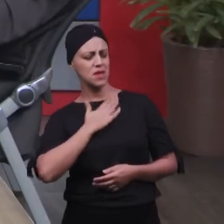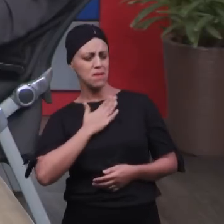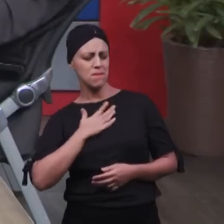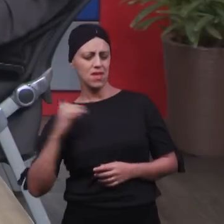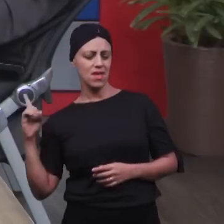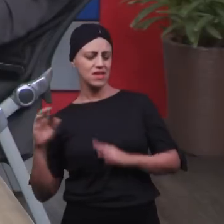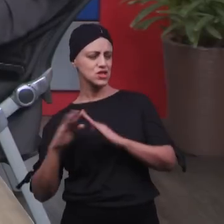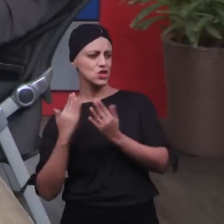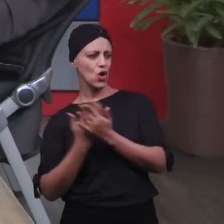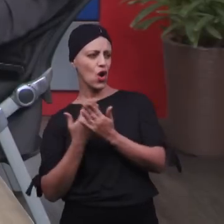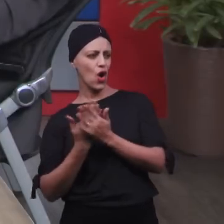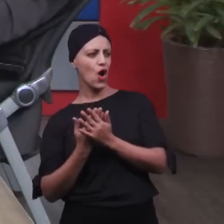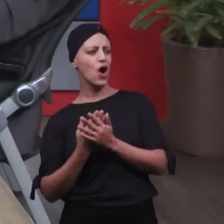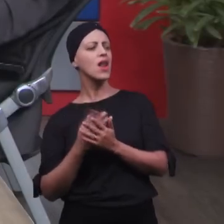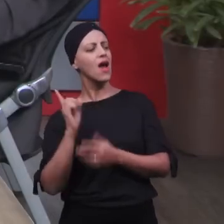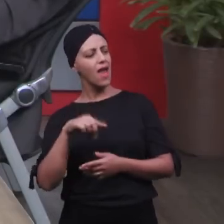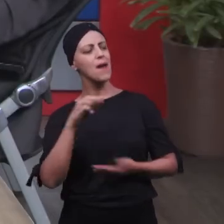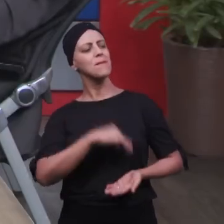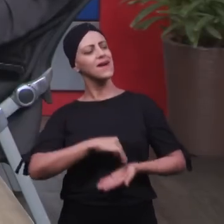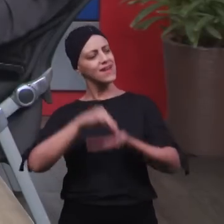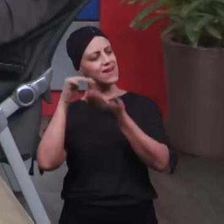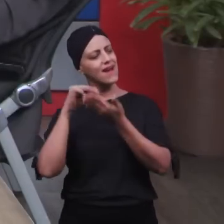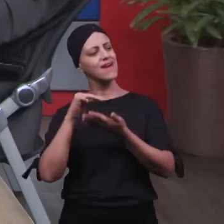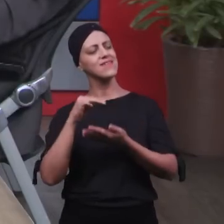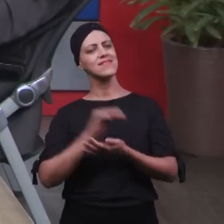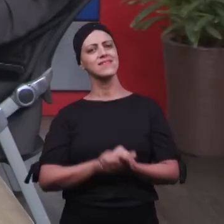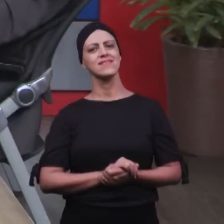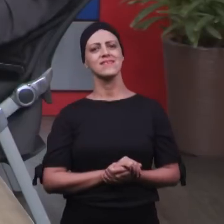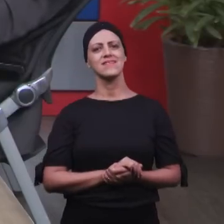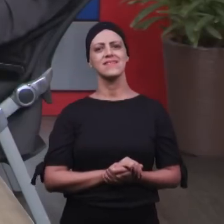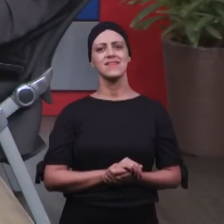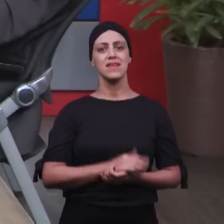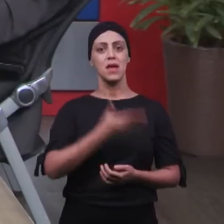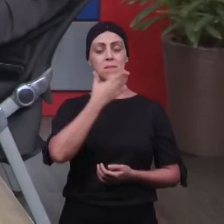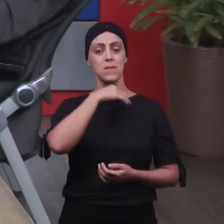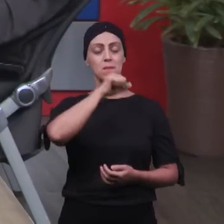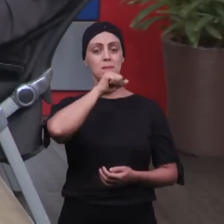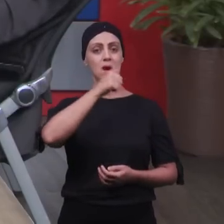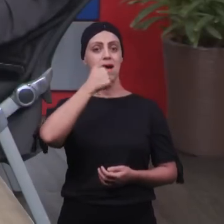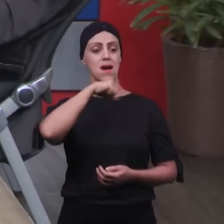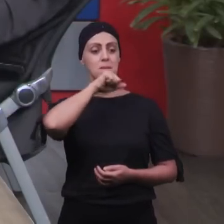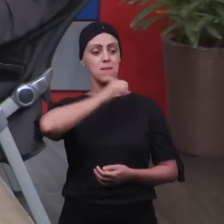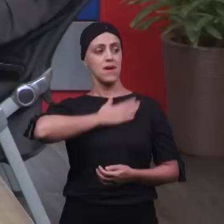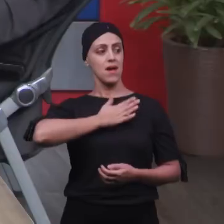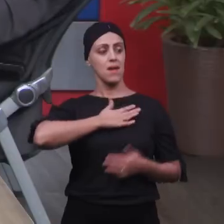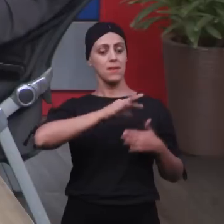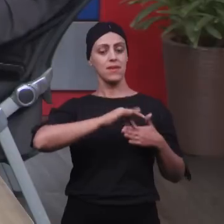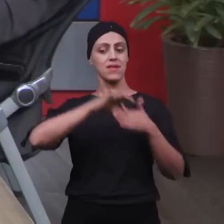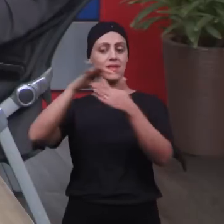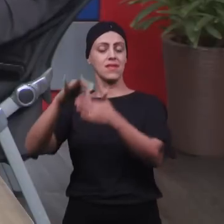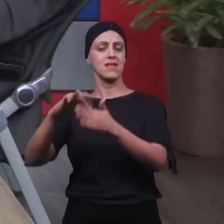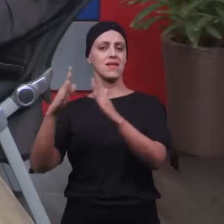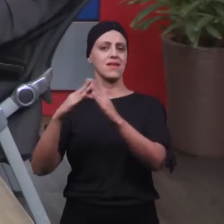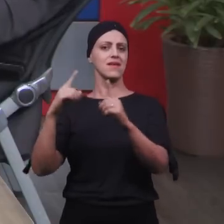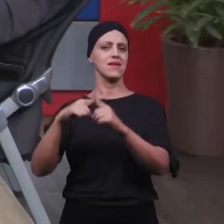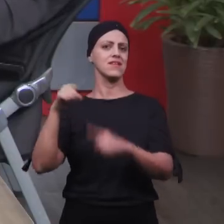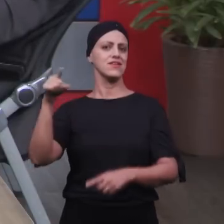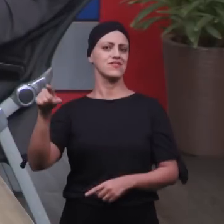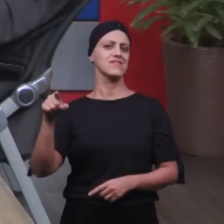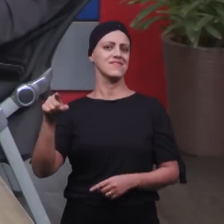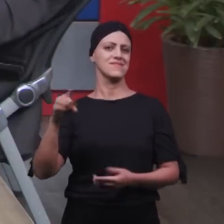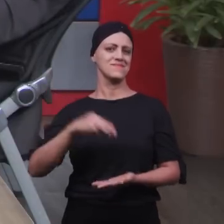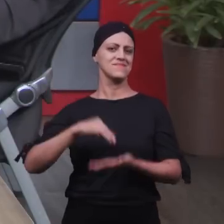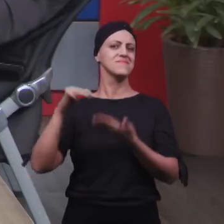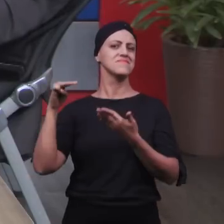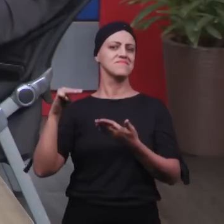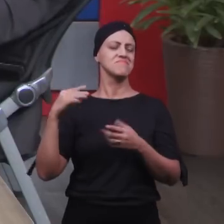que é da igreja, então. Porque a minha família, meu pai, minha mãe, quer me levar nessa igreja. Porque